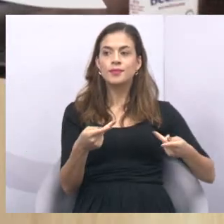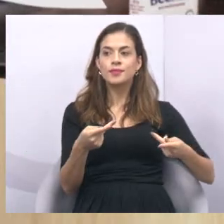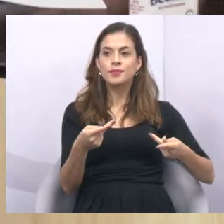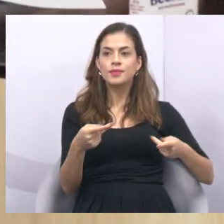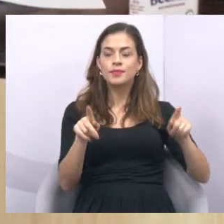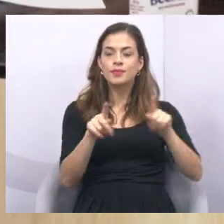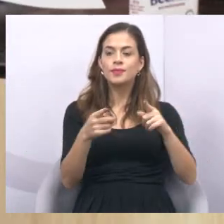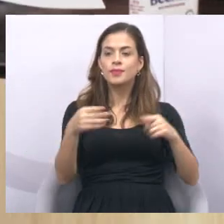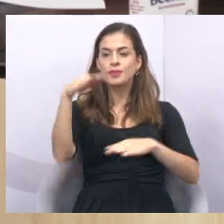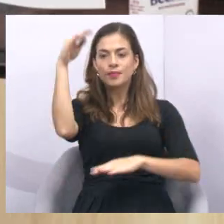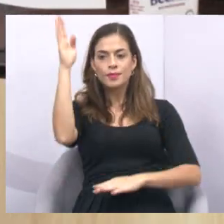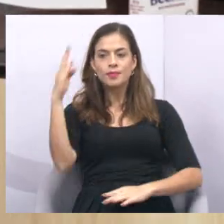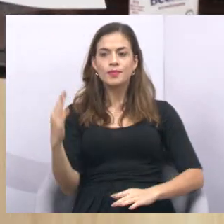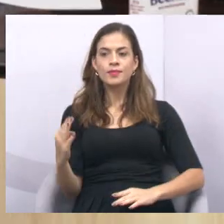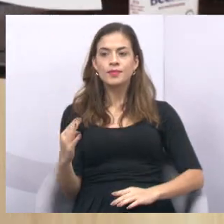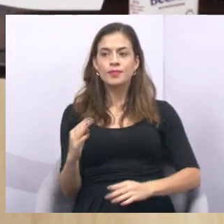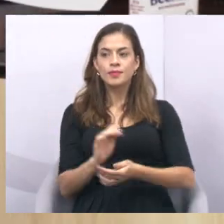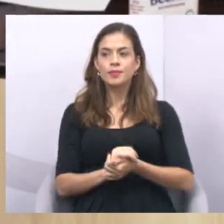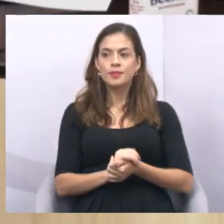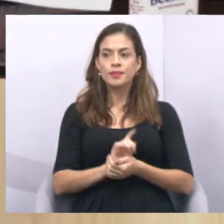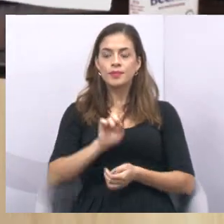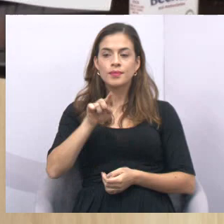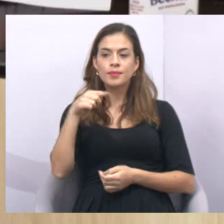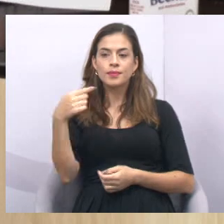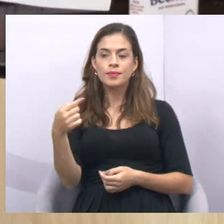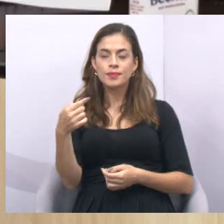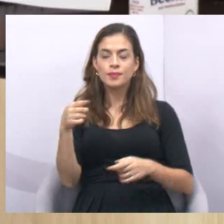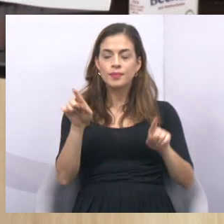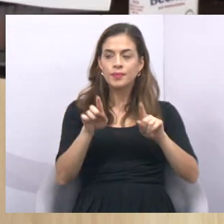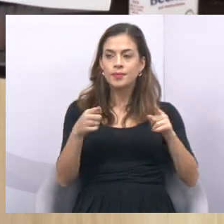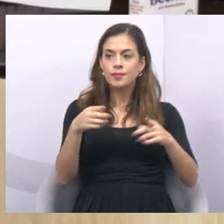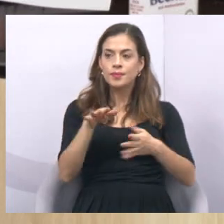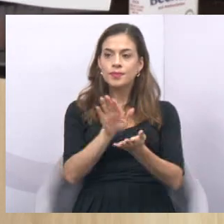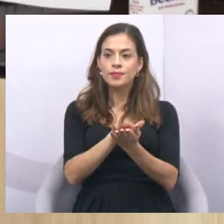hino nacional e, em seguida, o hino de Jacareí.